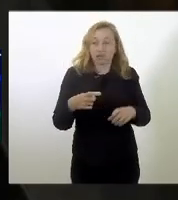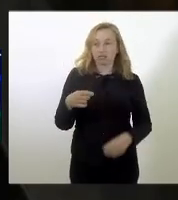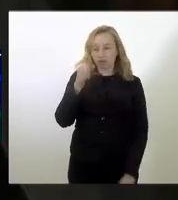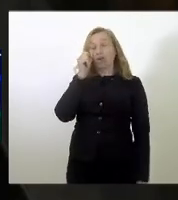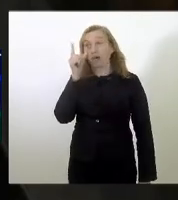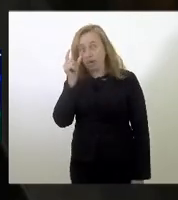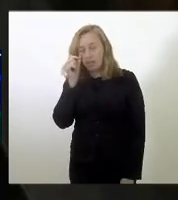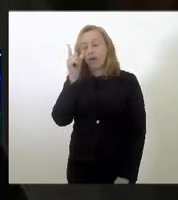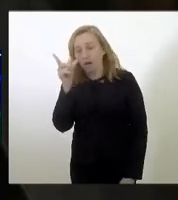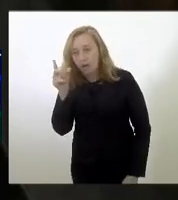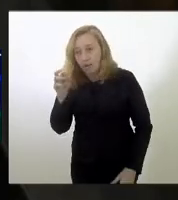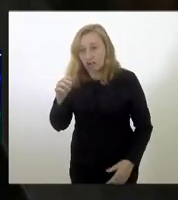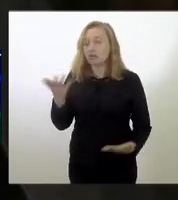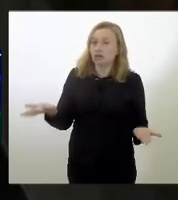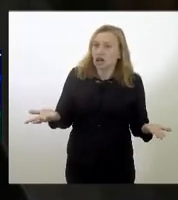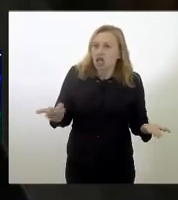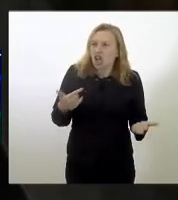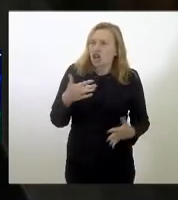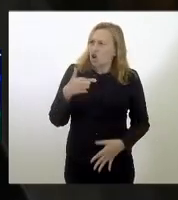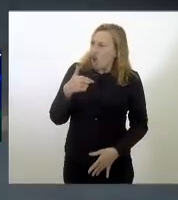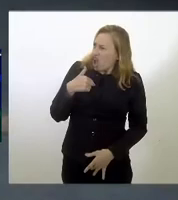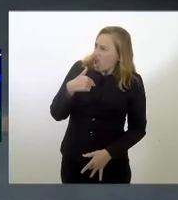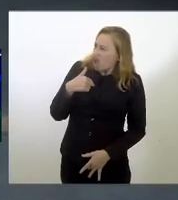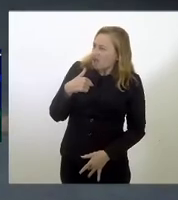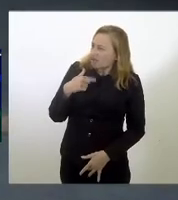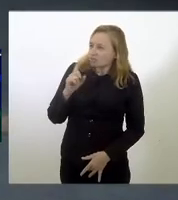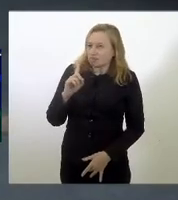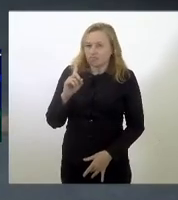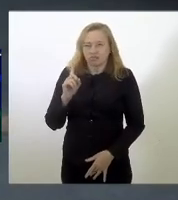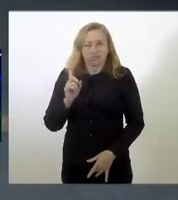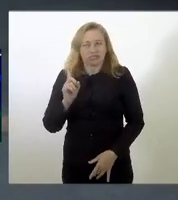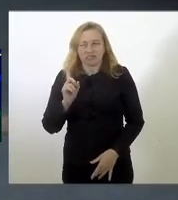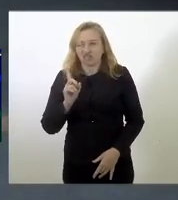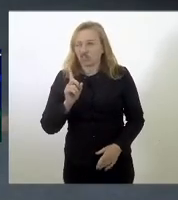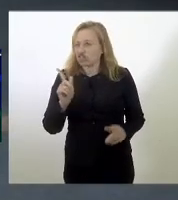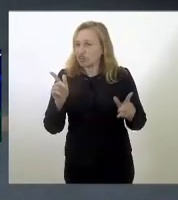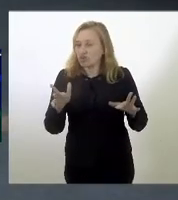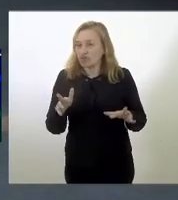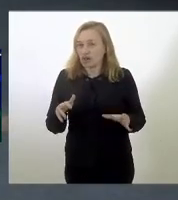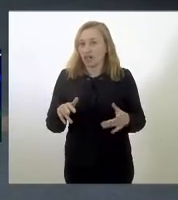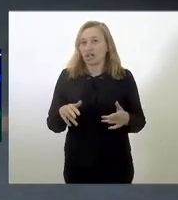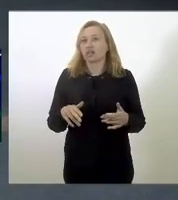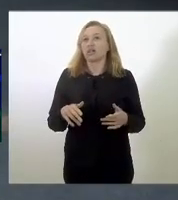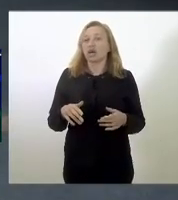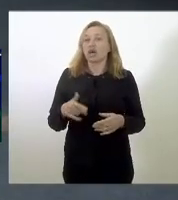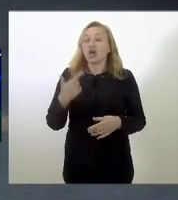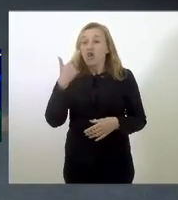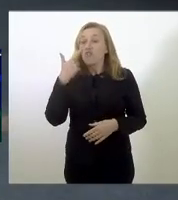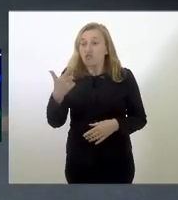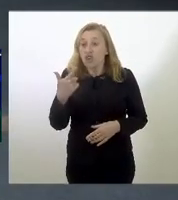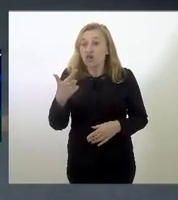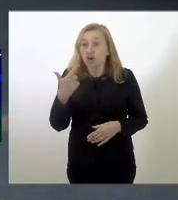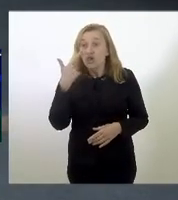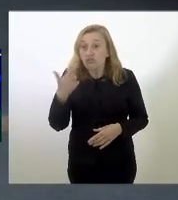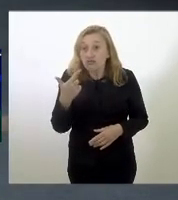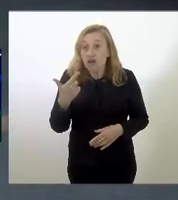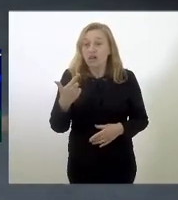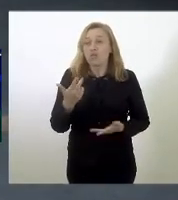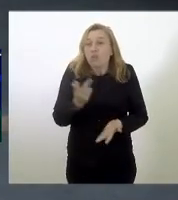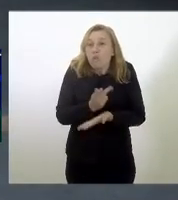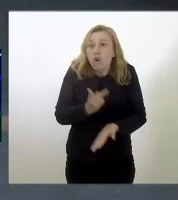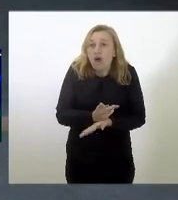sono. E comigo não vai ter essa não, presidente. É pé na porta e dedo na cara. Quem está ali